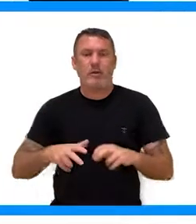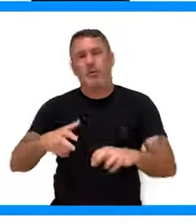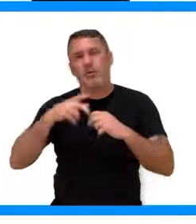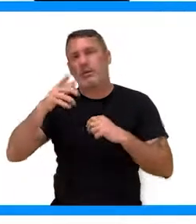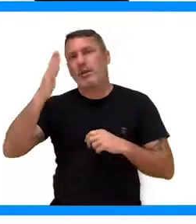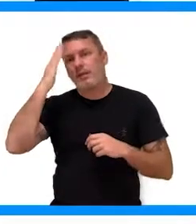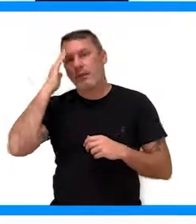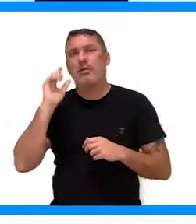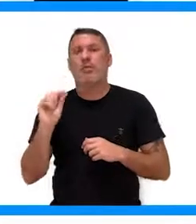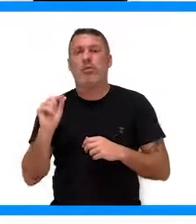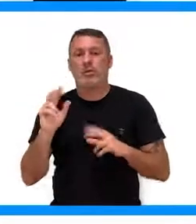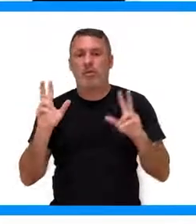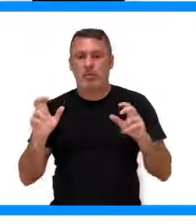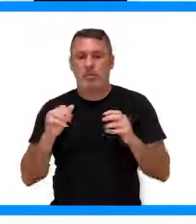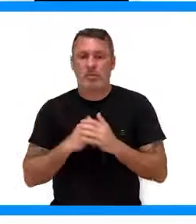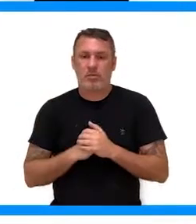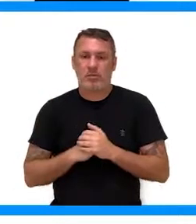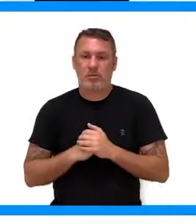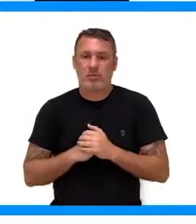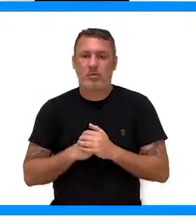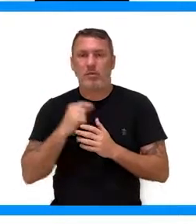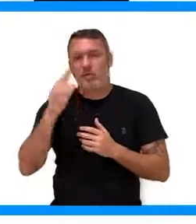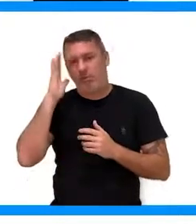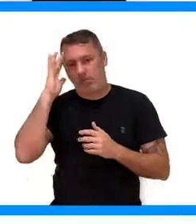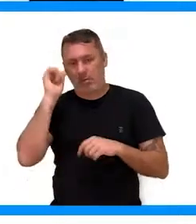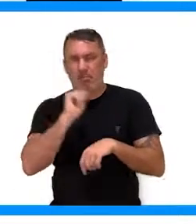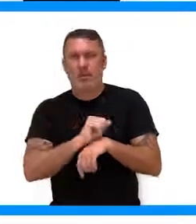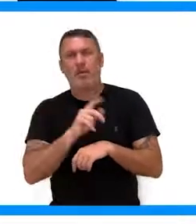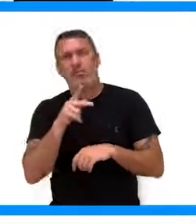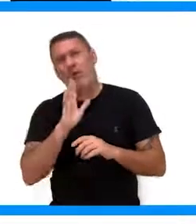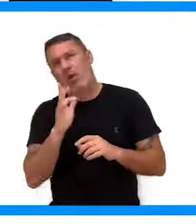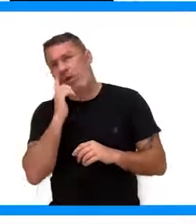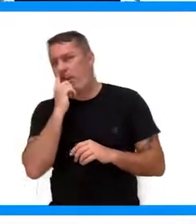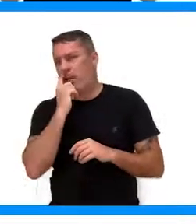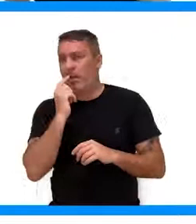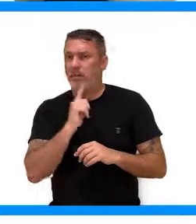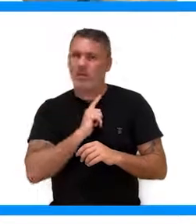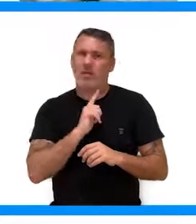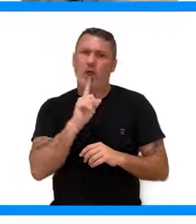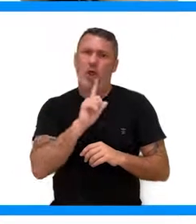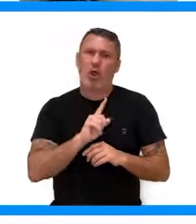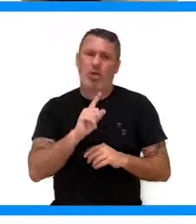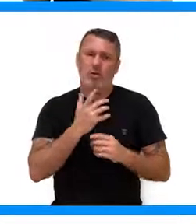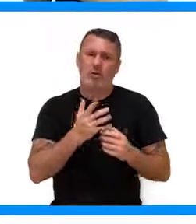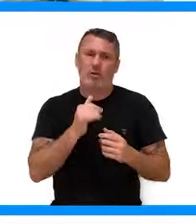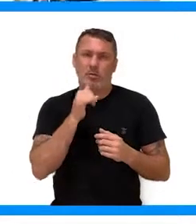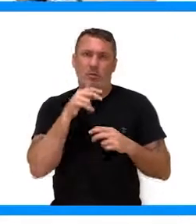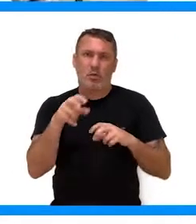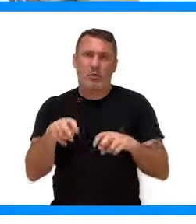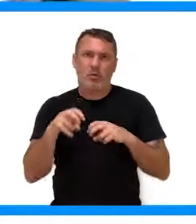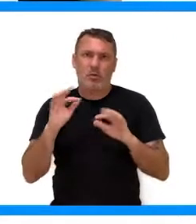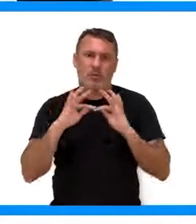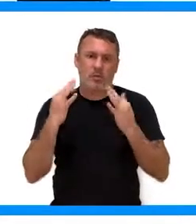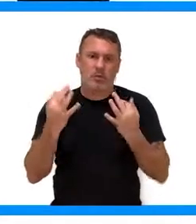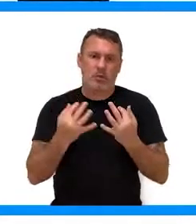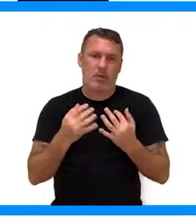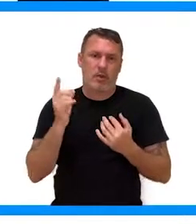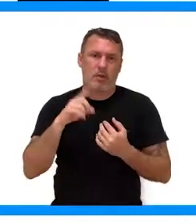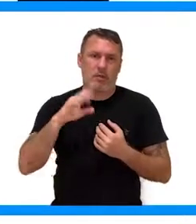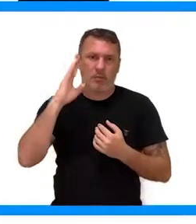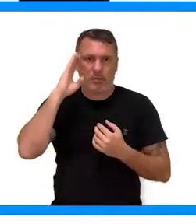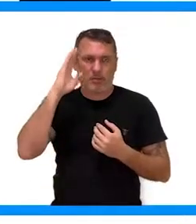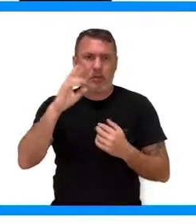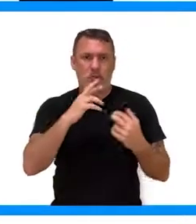momento que nós entendemos aqui uma coisa. Você para e pensa comigo, professor, olha, pela lógica, se a agricultura